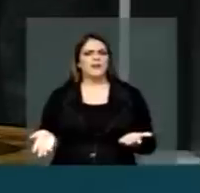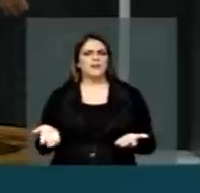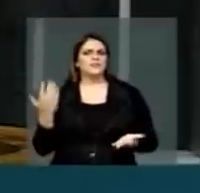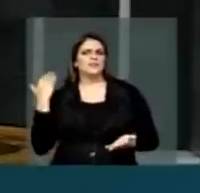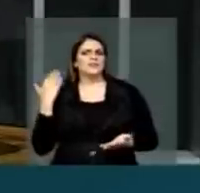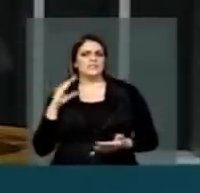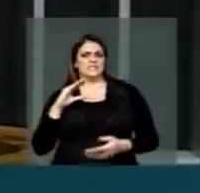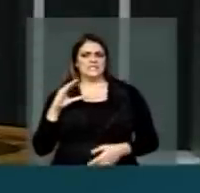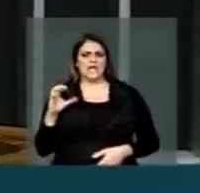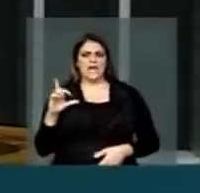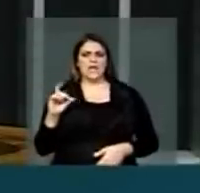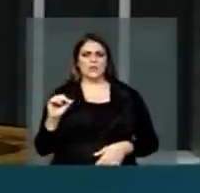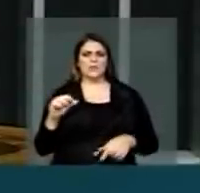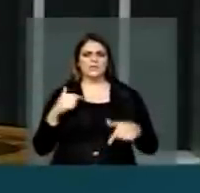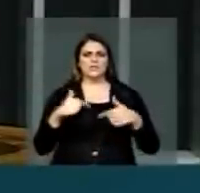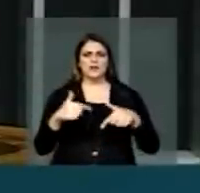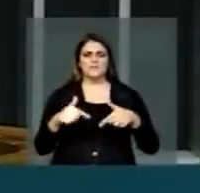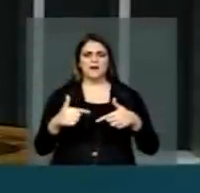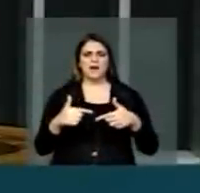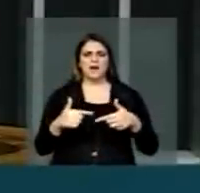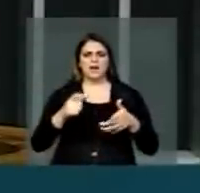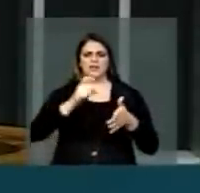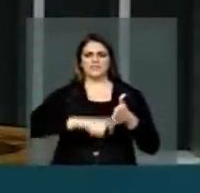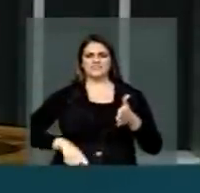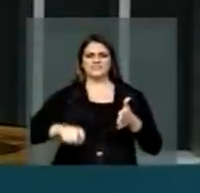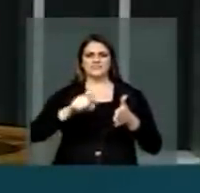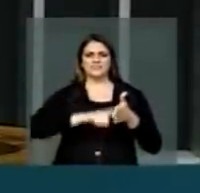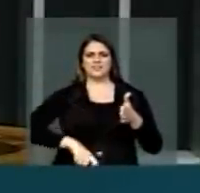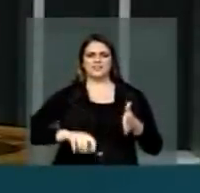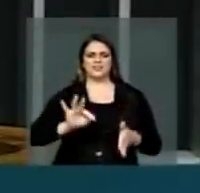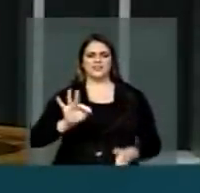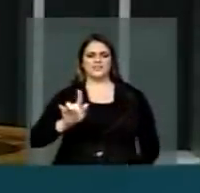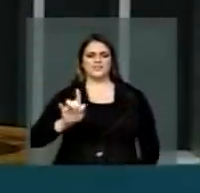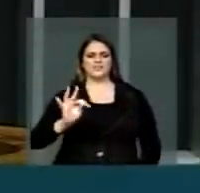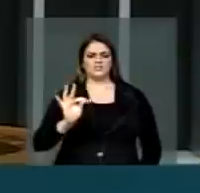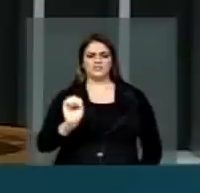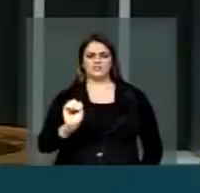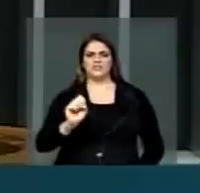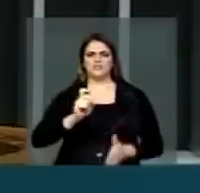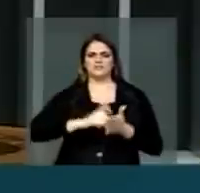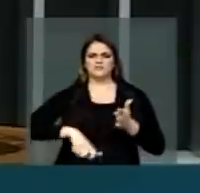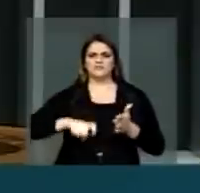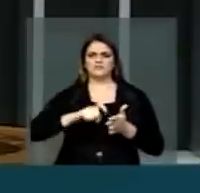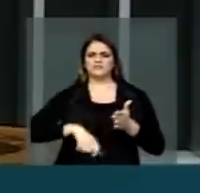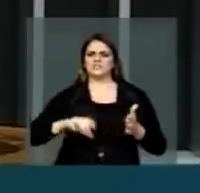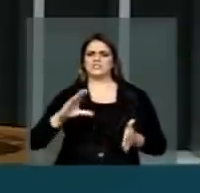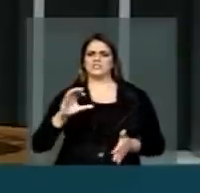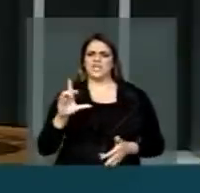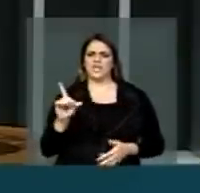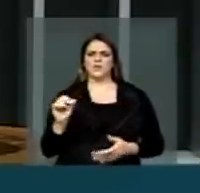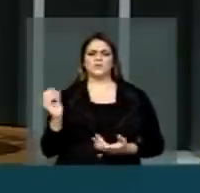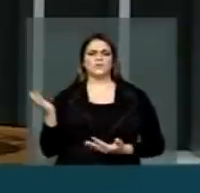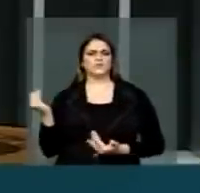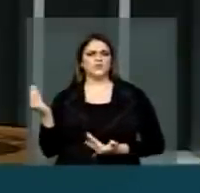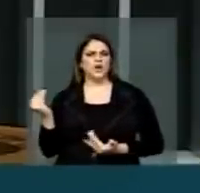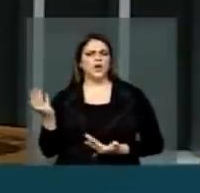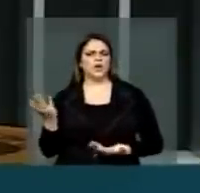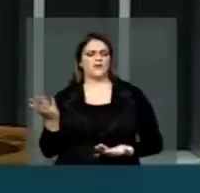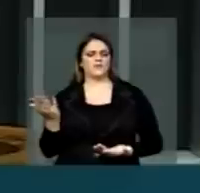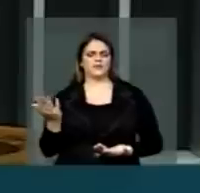que inicia a sua contribuição na sua mais tenra idade, aquele que